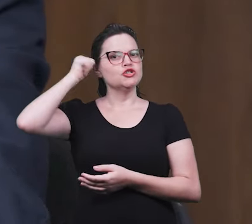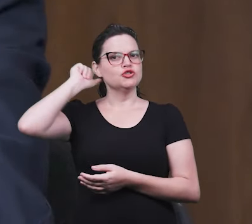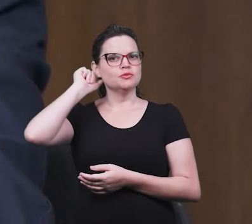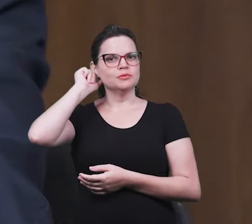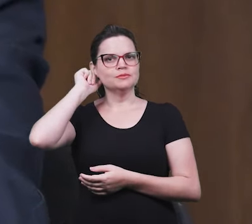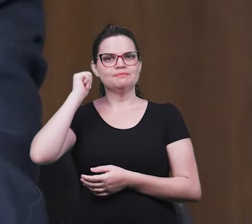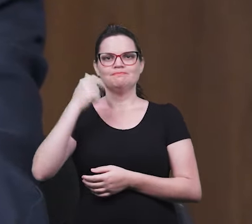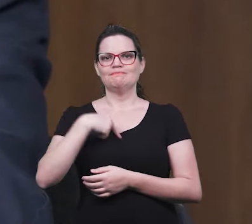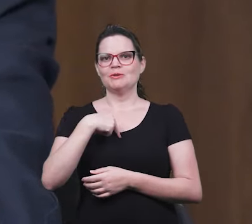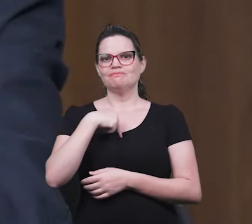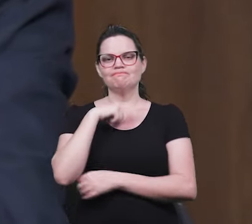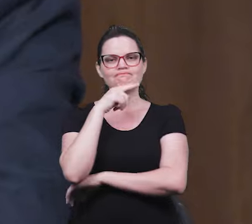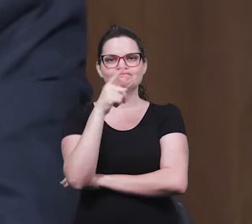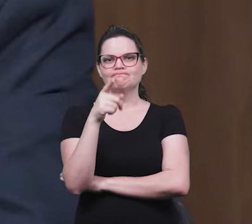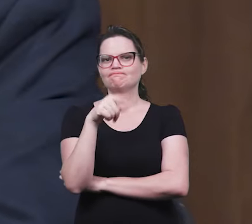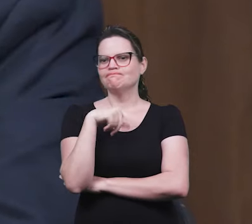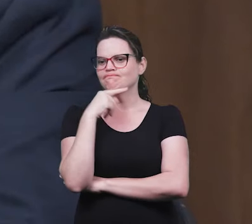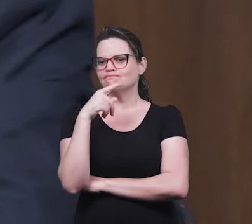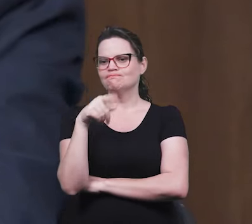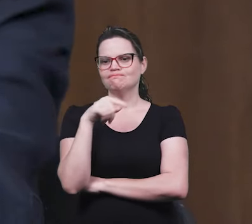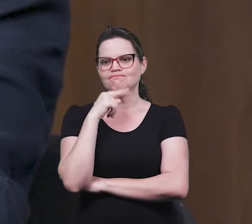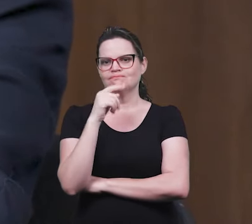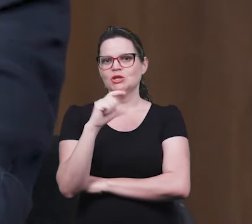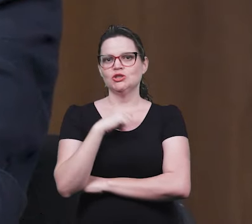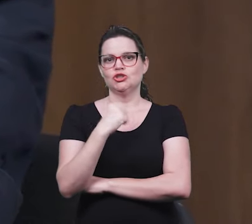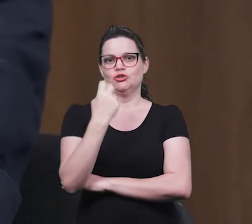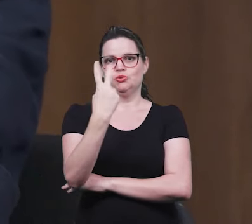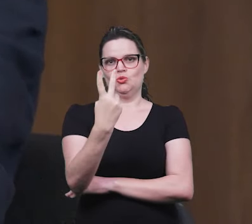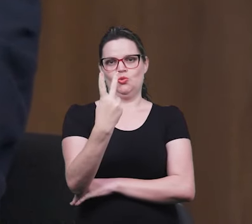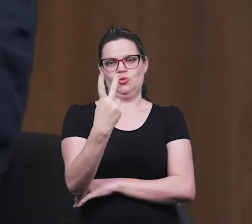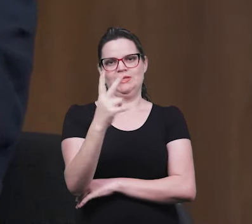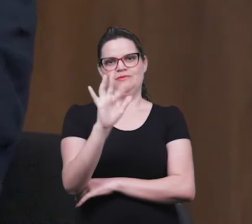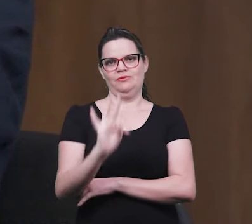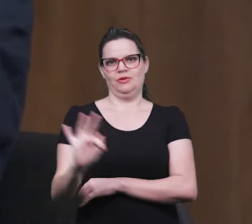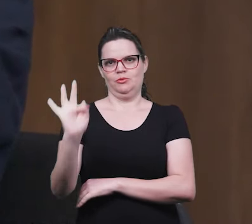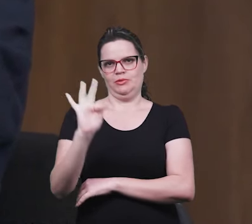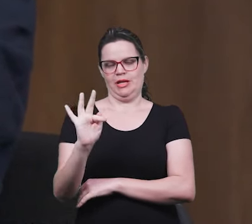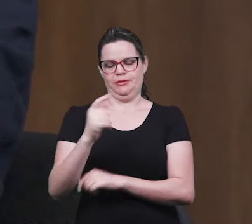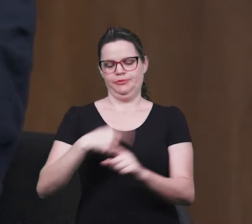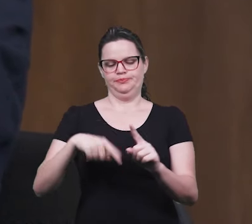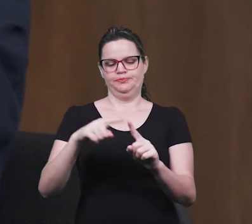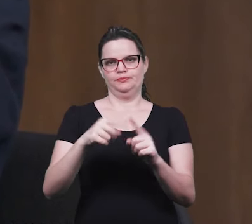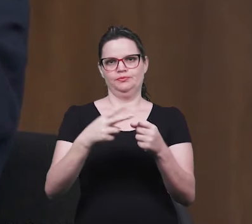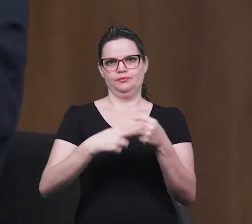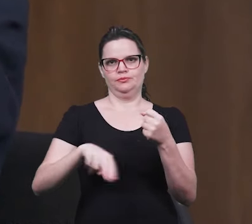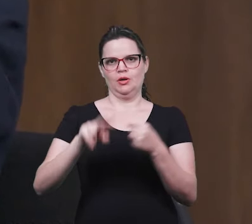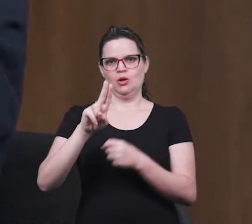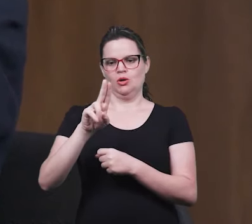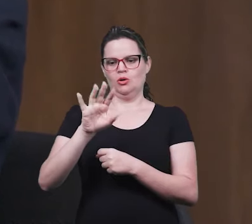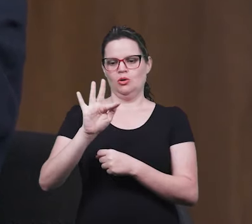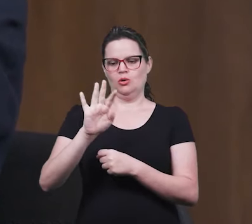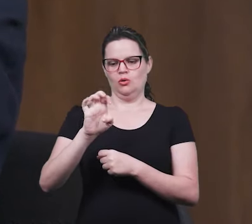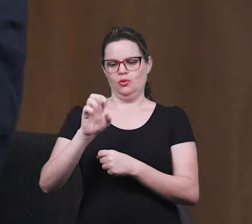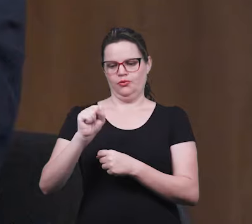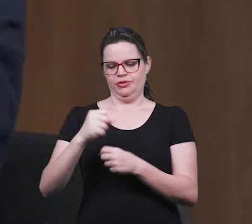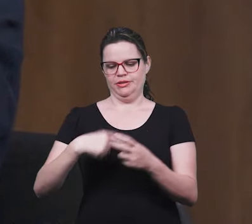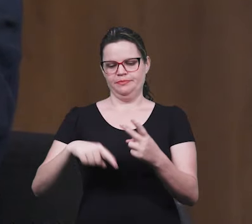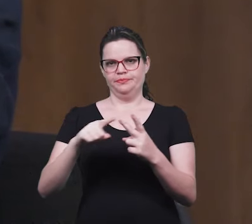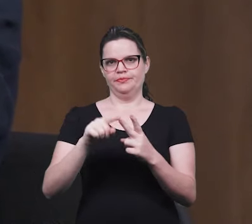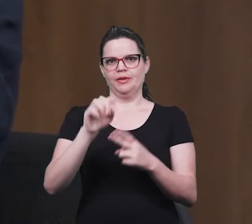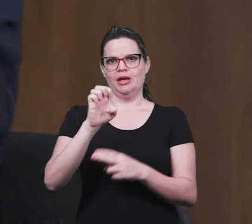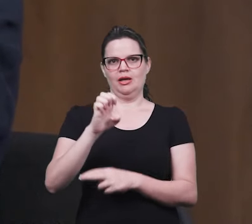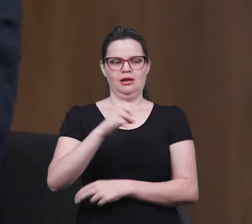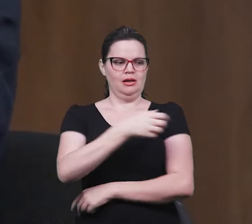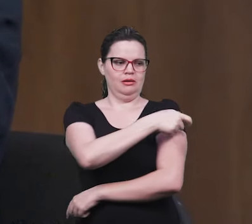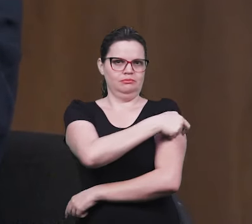chance nenhuma de fazer, só tinha... No meu tempo, só tinham duas faculdades de medicina. Tinha a UFES e a EMSCAM. Eu não tinha condição nenhuma de